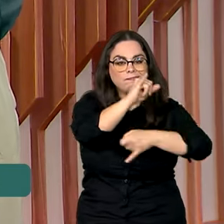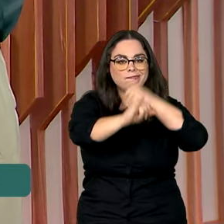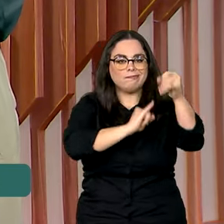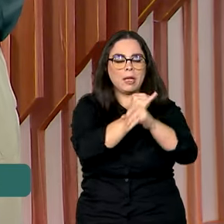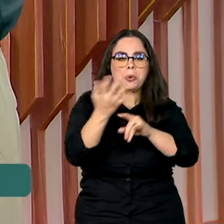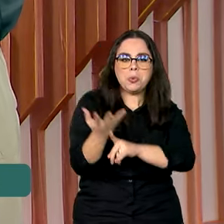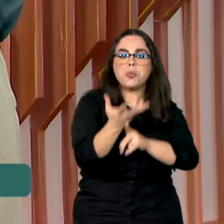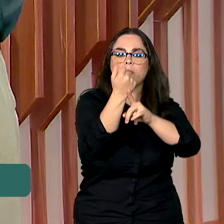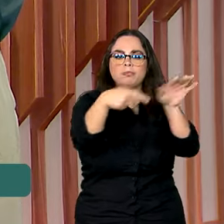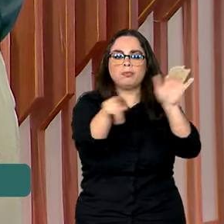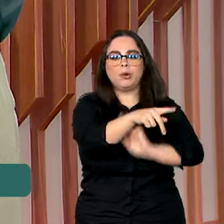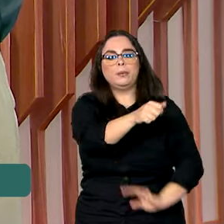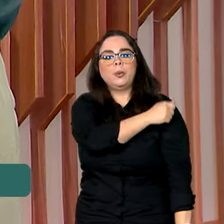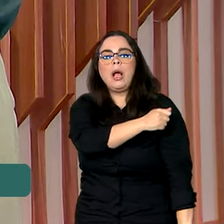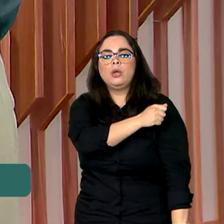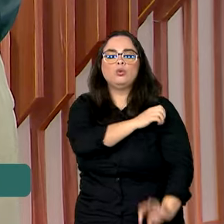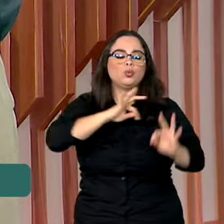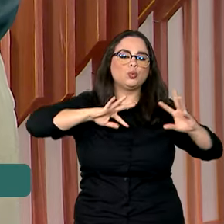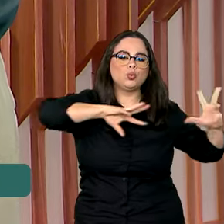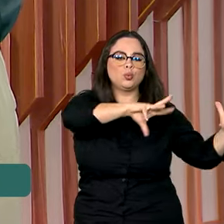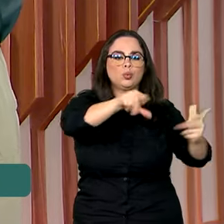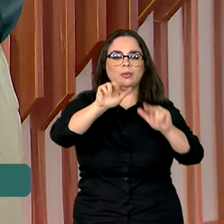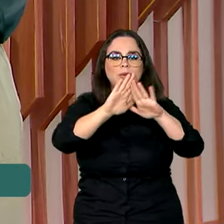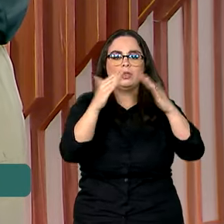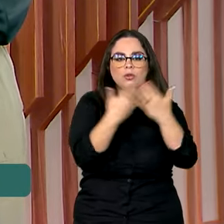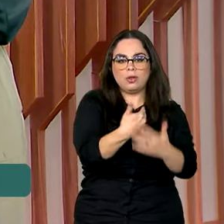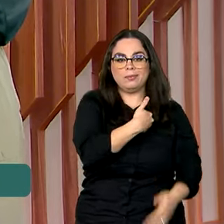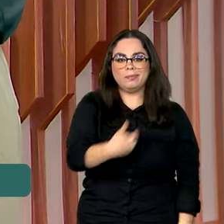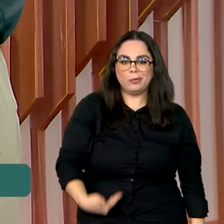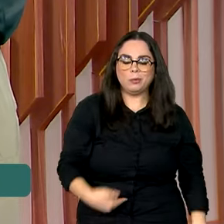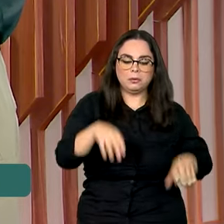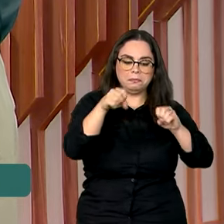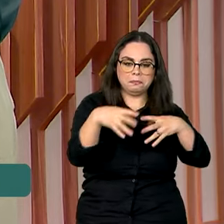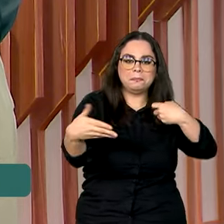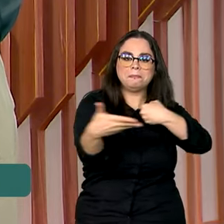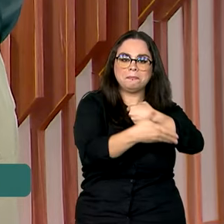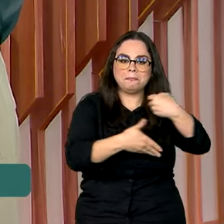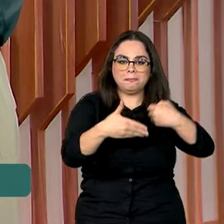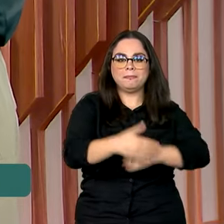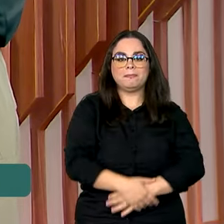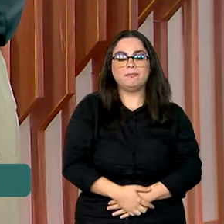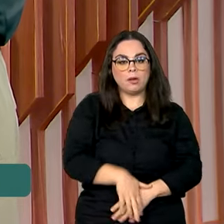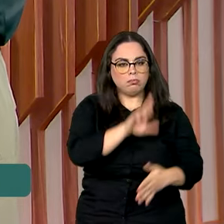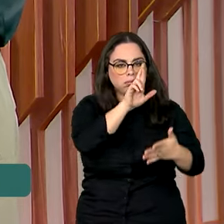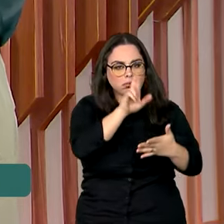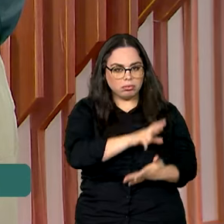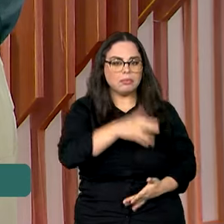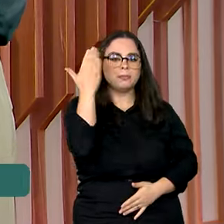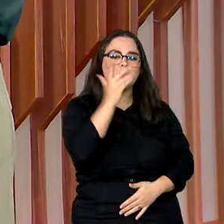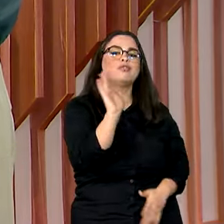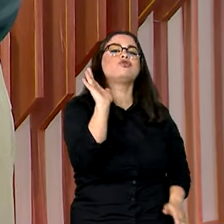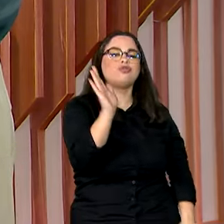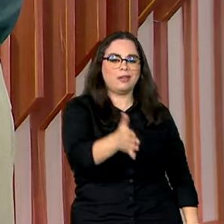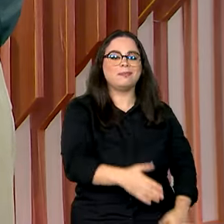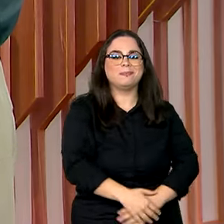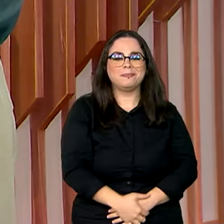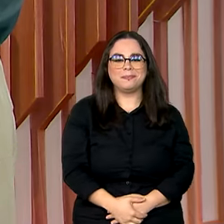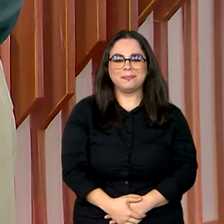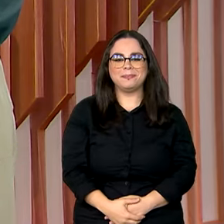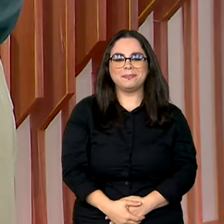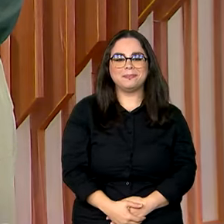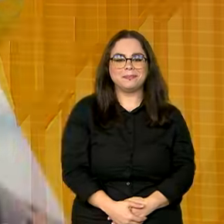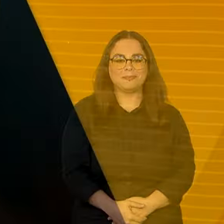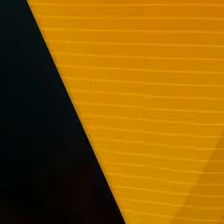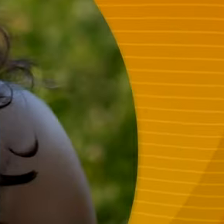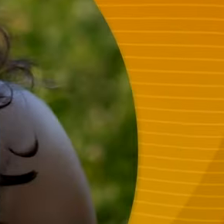de qualidade para os estudantes de todas as escolas públicas da educação básica. E os resultados já estão aparecendo.